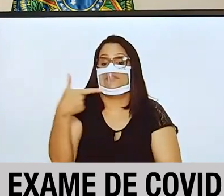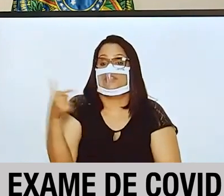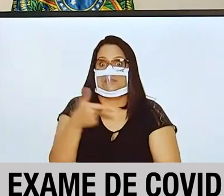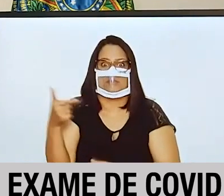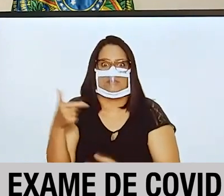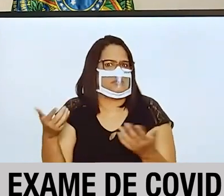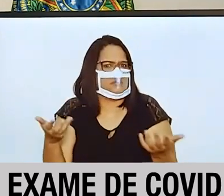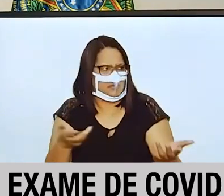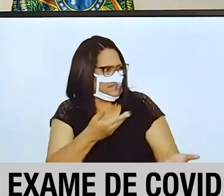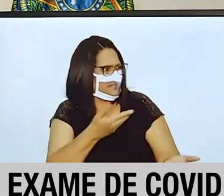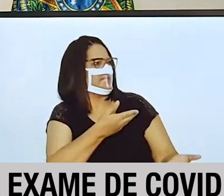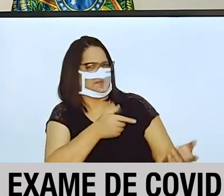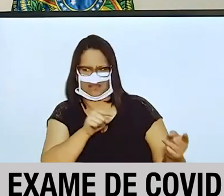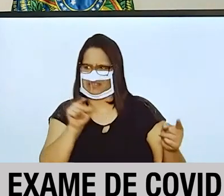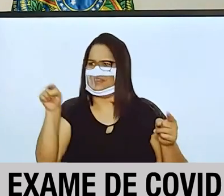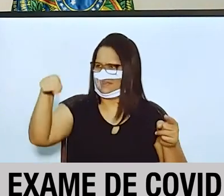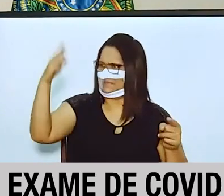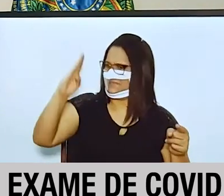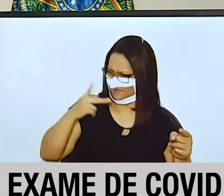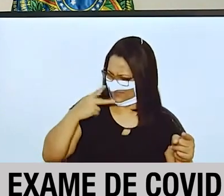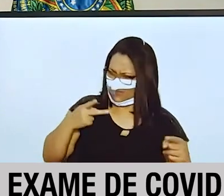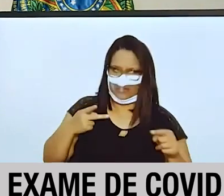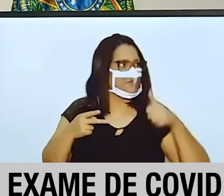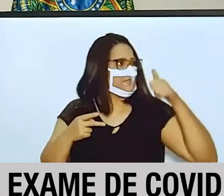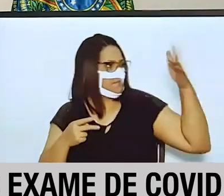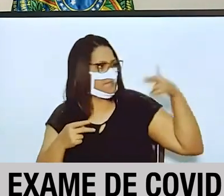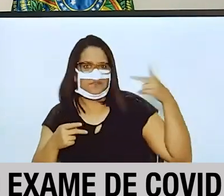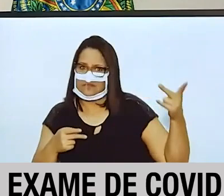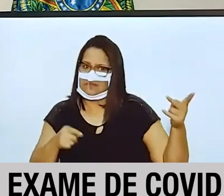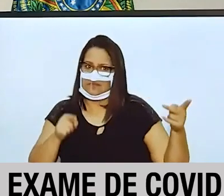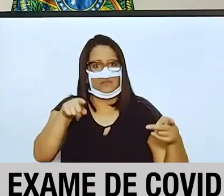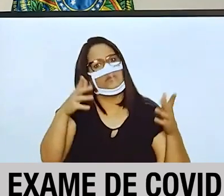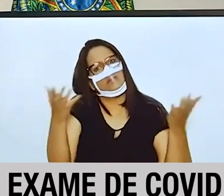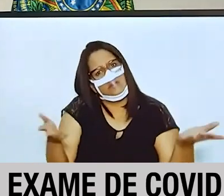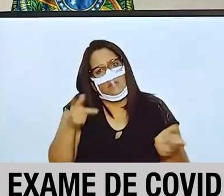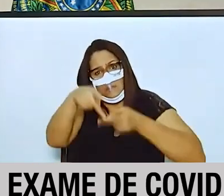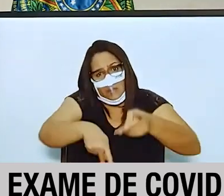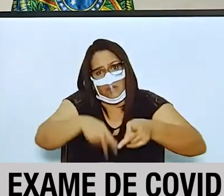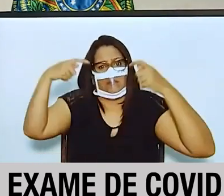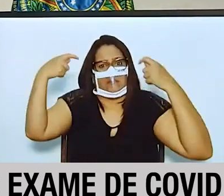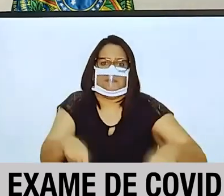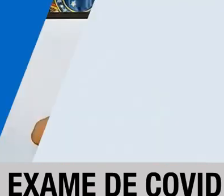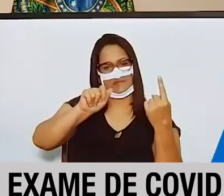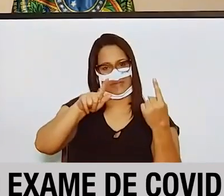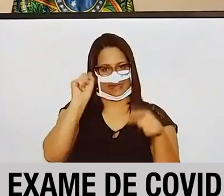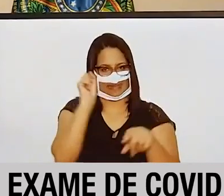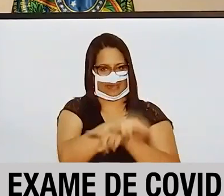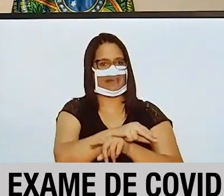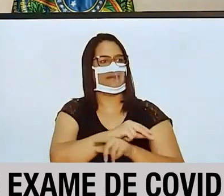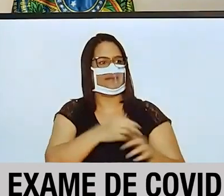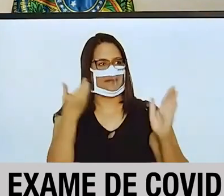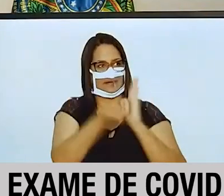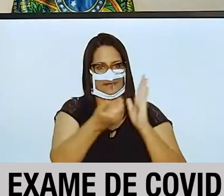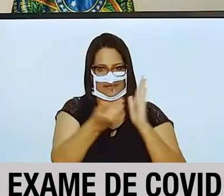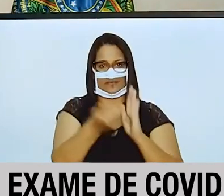que as consequências de não trabalhar vão ser muito piores do que aquela proporcionada pelo próprio vírus. O presidente